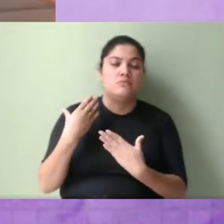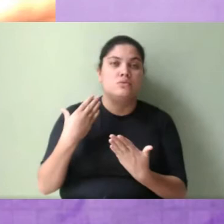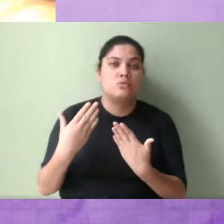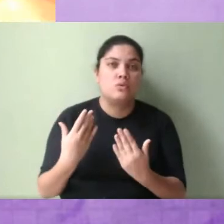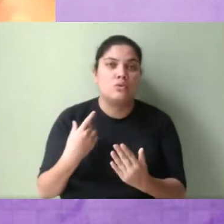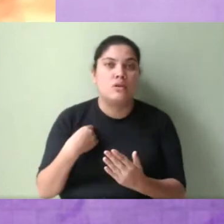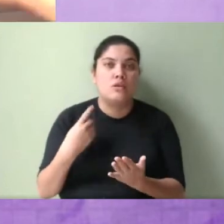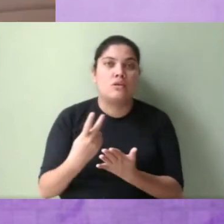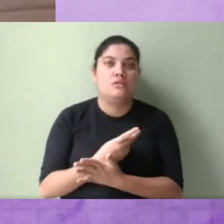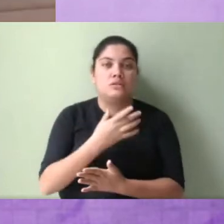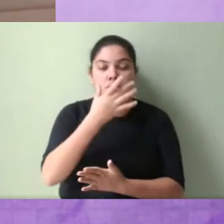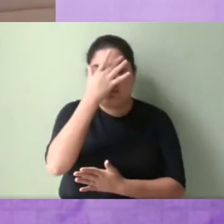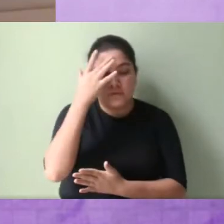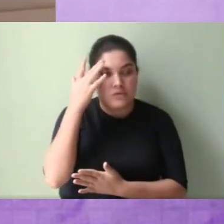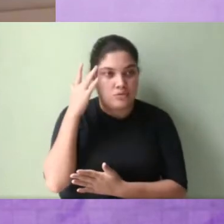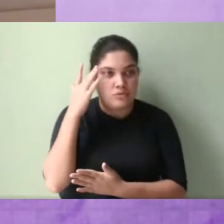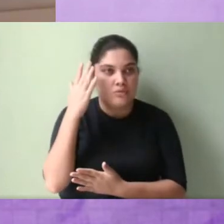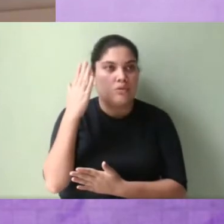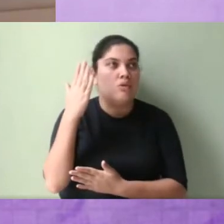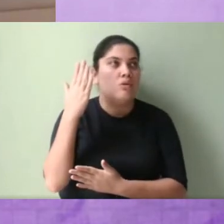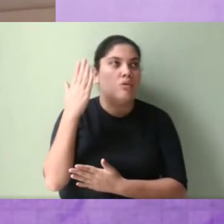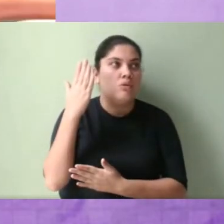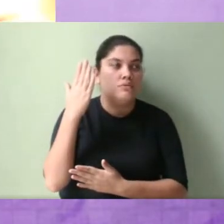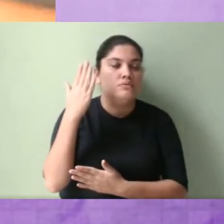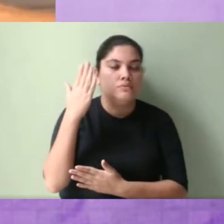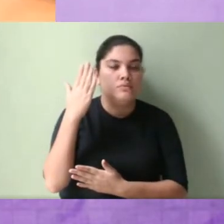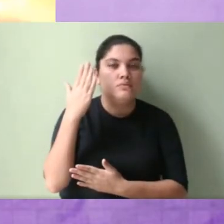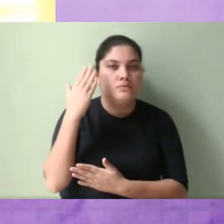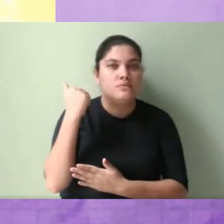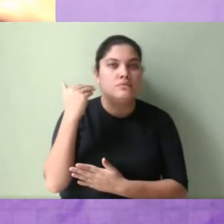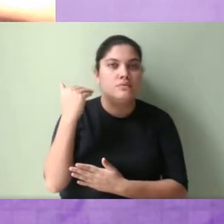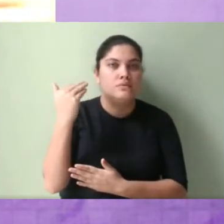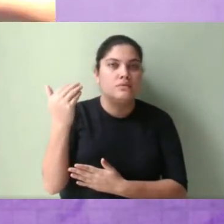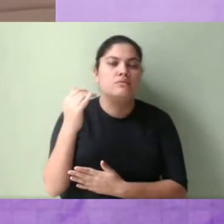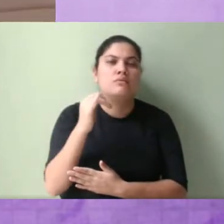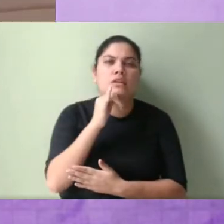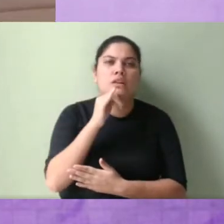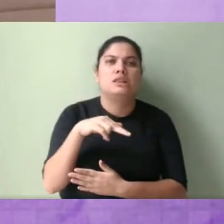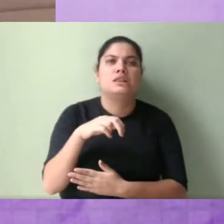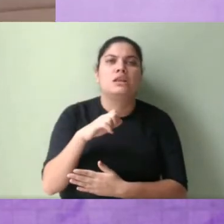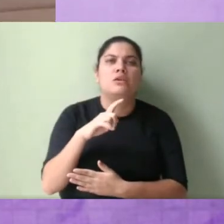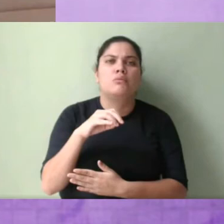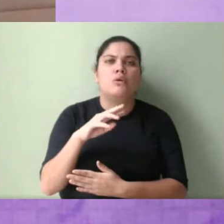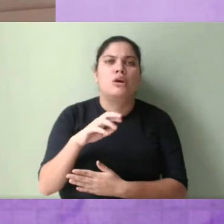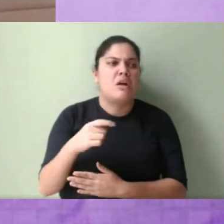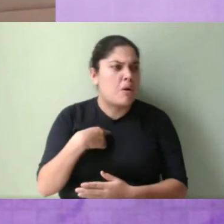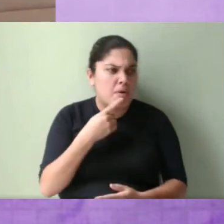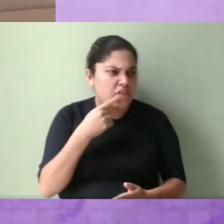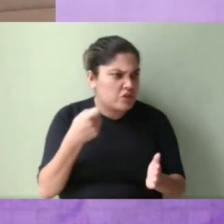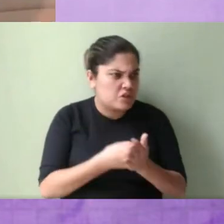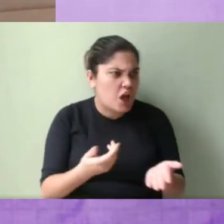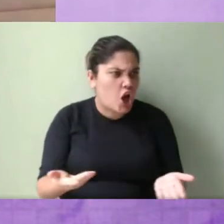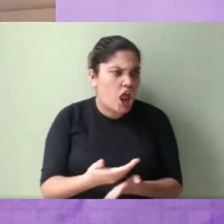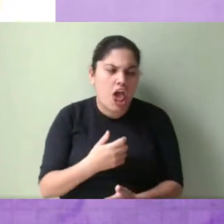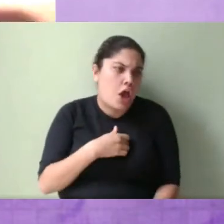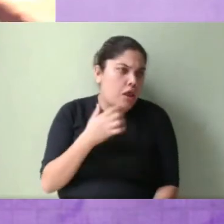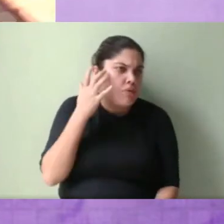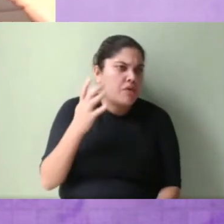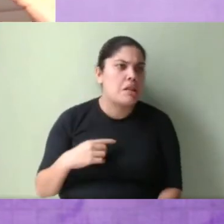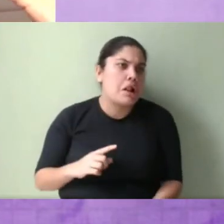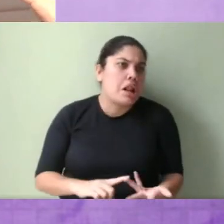de conversa. Isso também é um treinamento que vale a pena fazer. Se vocês lidarem com pessoas que estão em relacionamentos abusivos